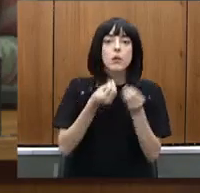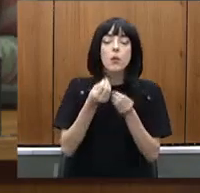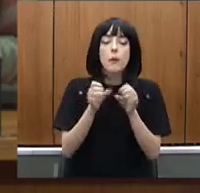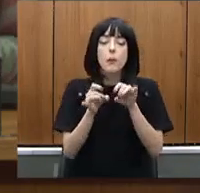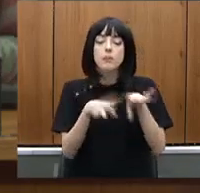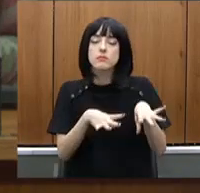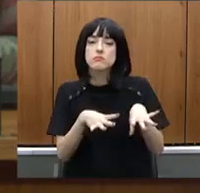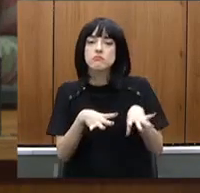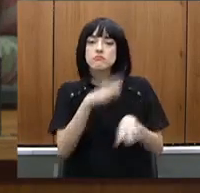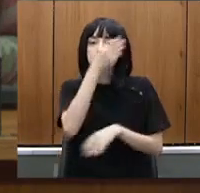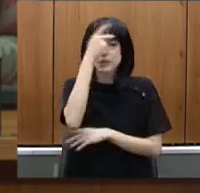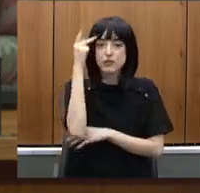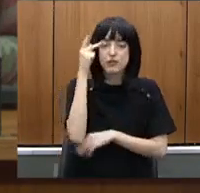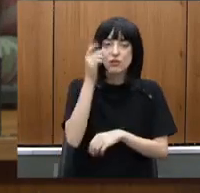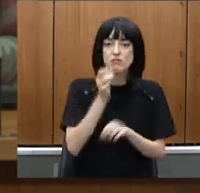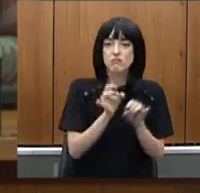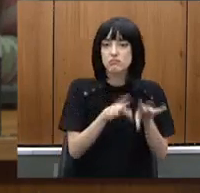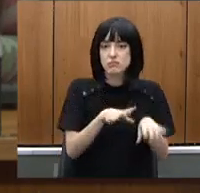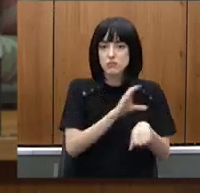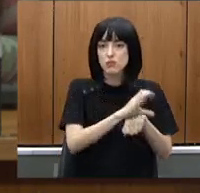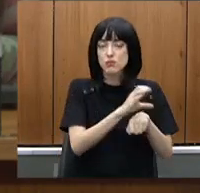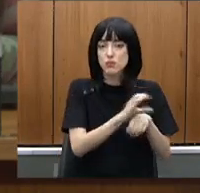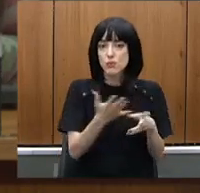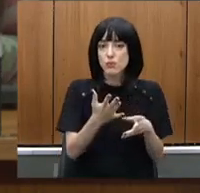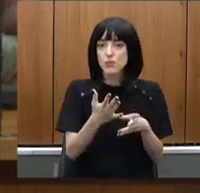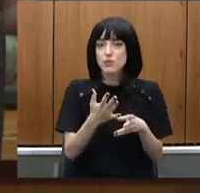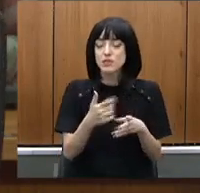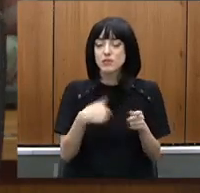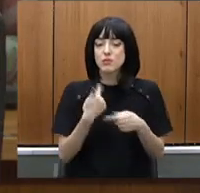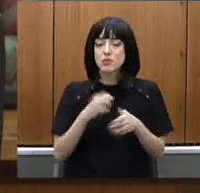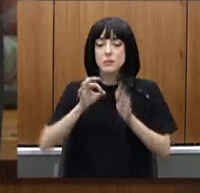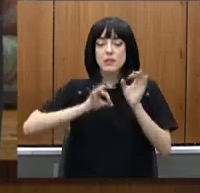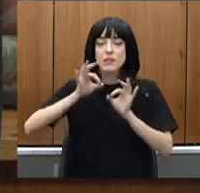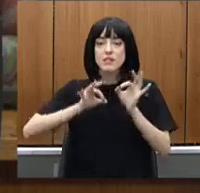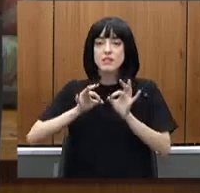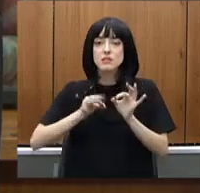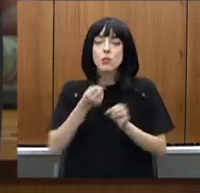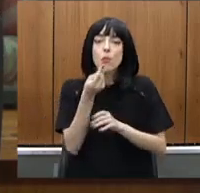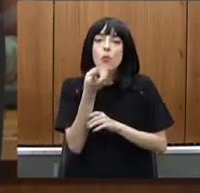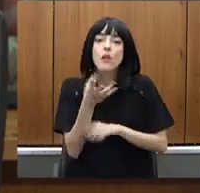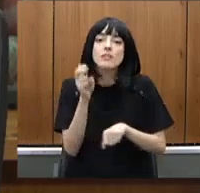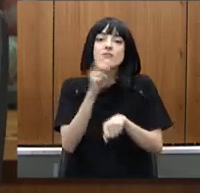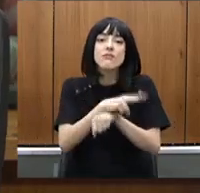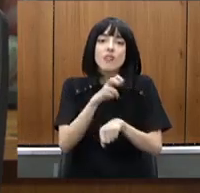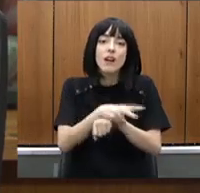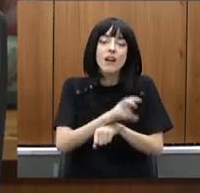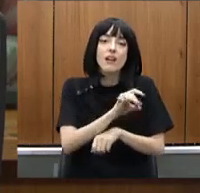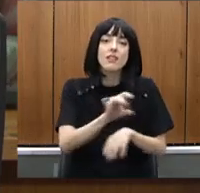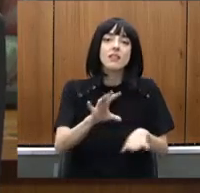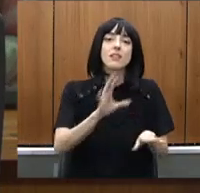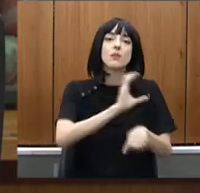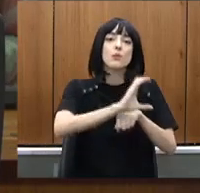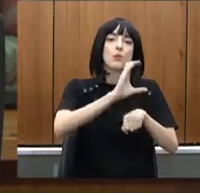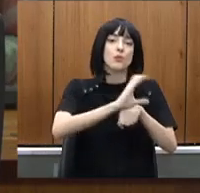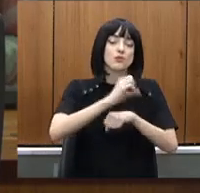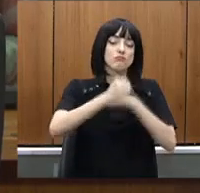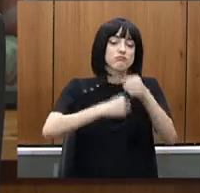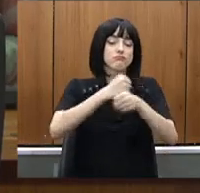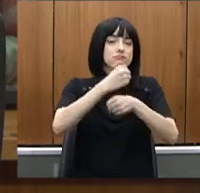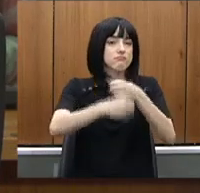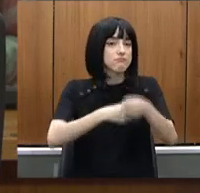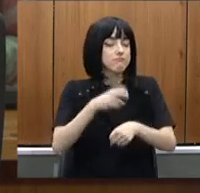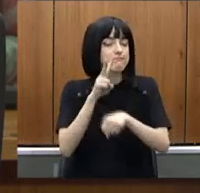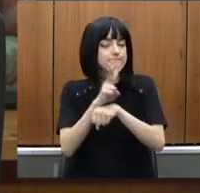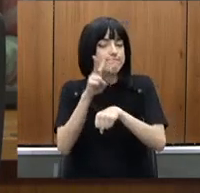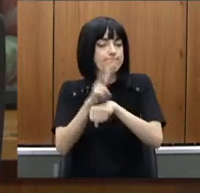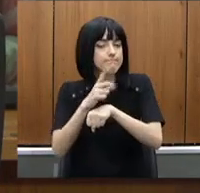de 10 mil vagas nos próximos quatro anos então é isso que a gente tem tem para falar e efetivo o senhor sabe muito bem nós queremos o